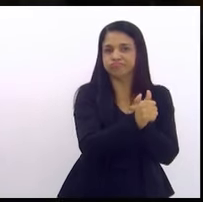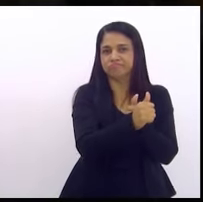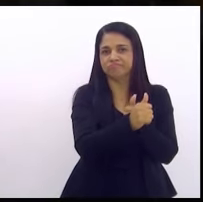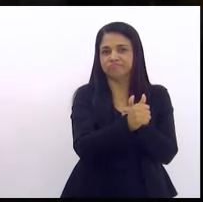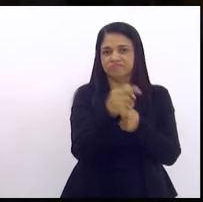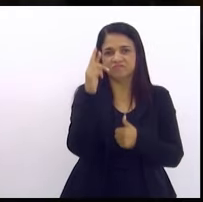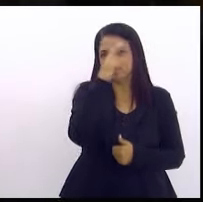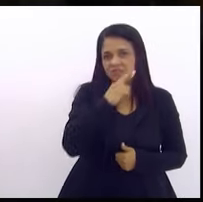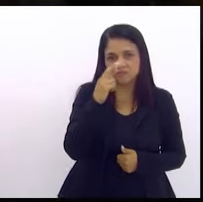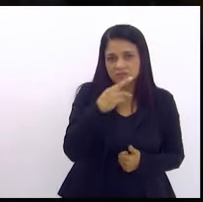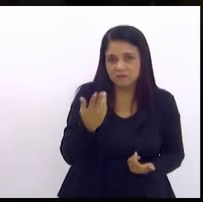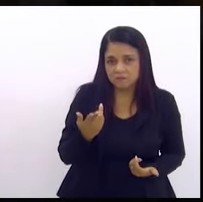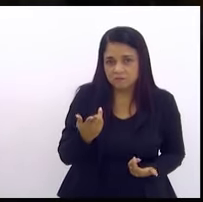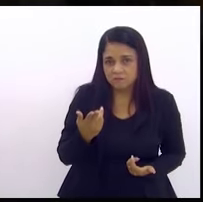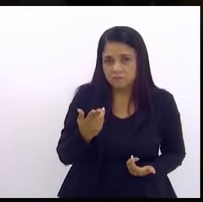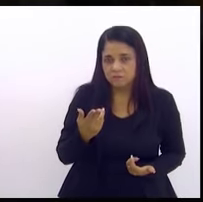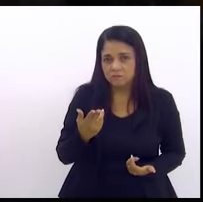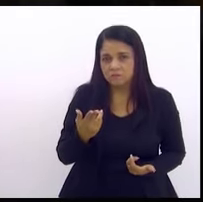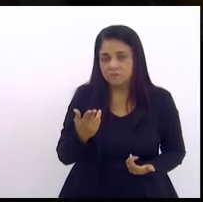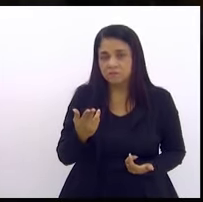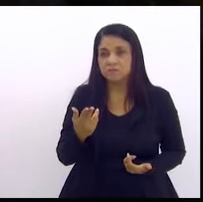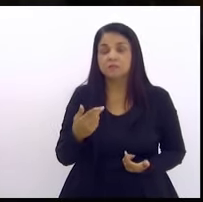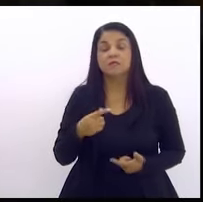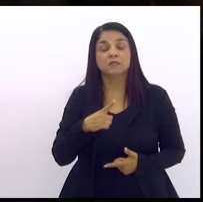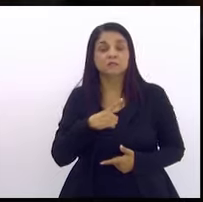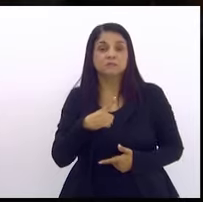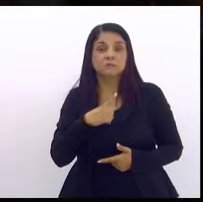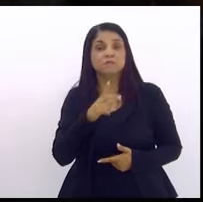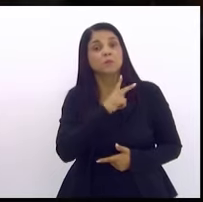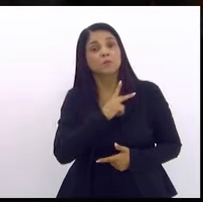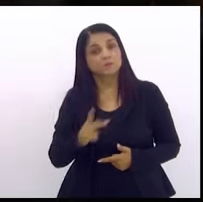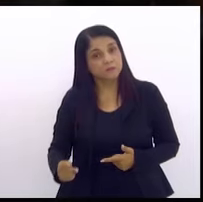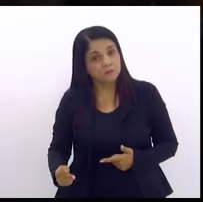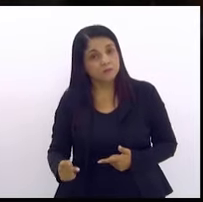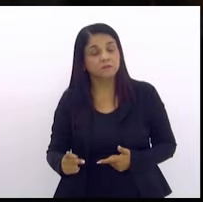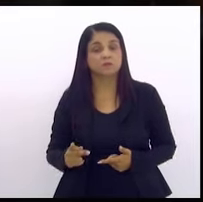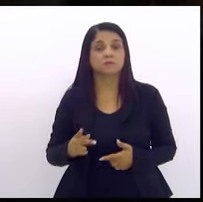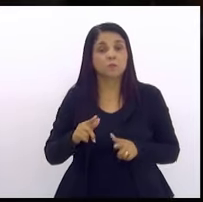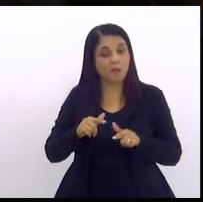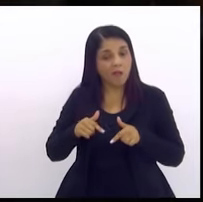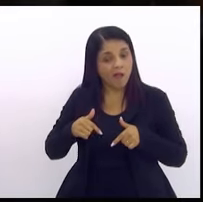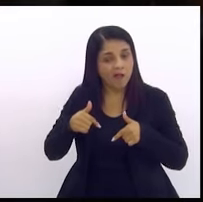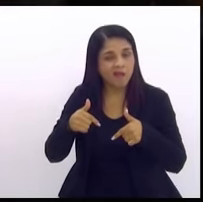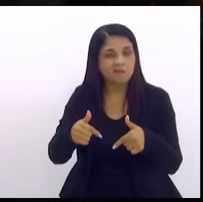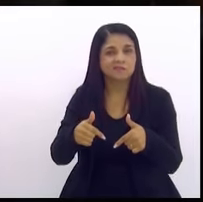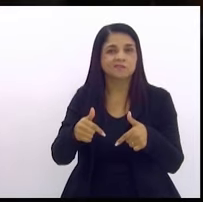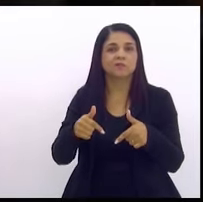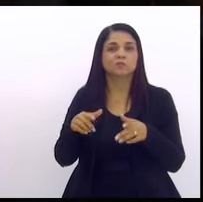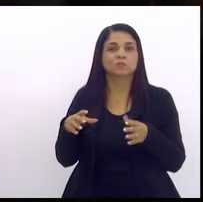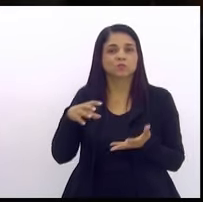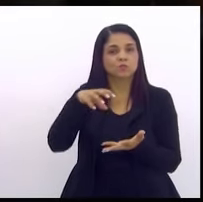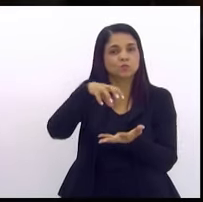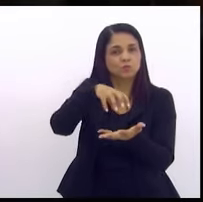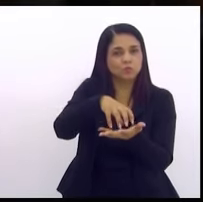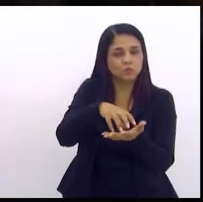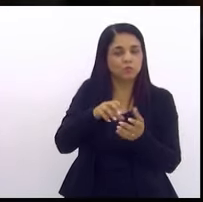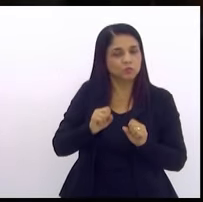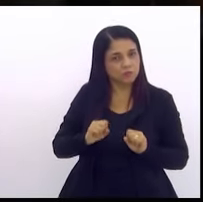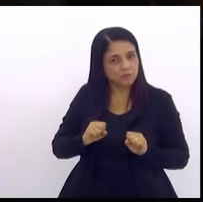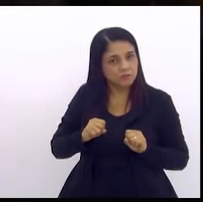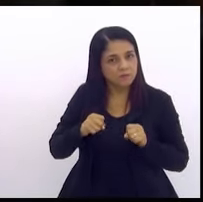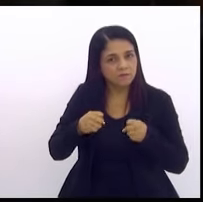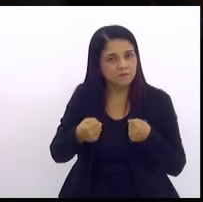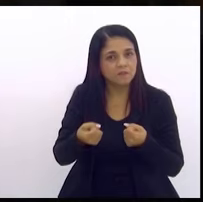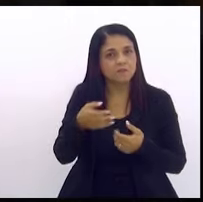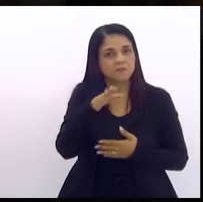investigação. Mas aí a gente teve, senhor presidente, uma ação muito contundente do Núcleo de Defesa